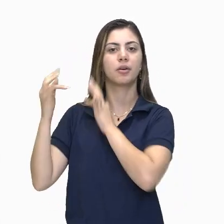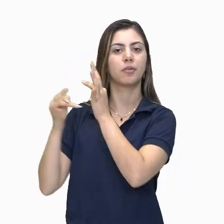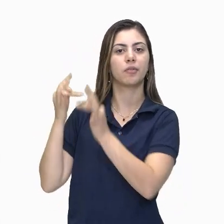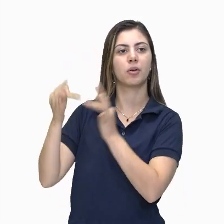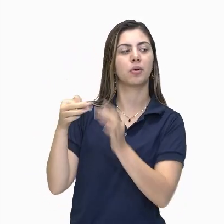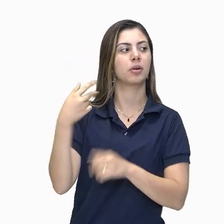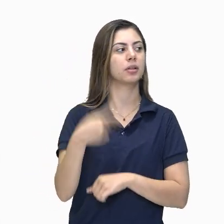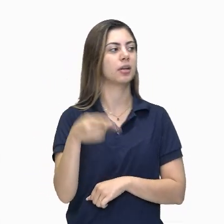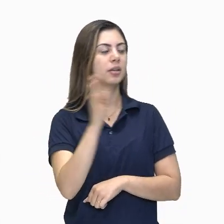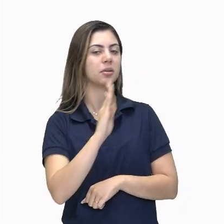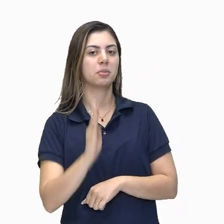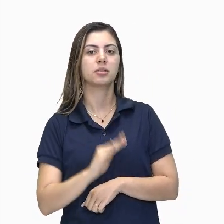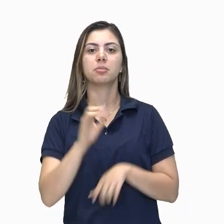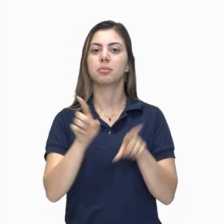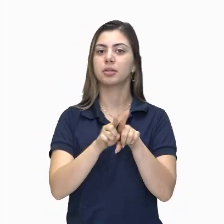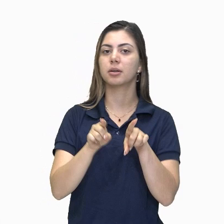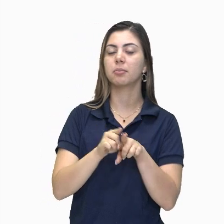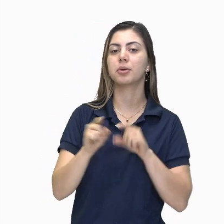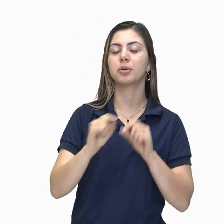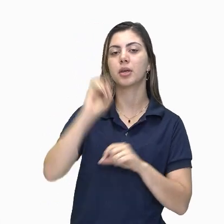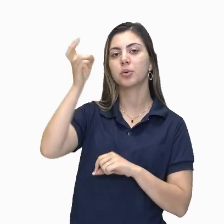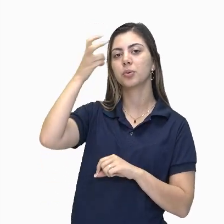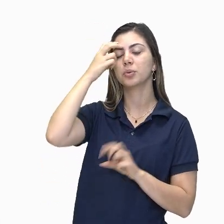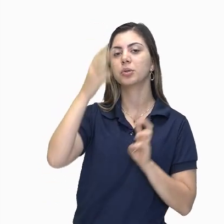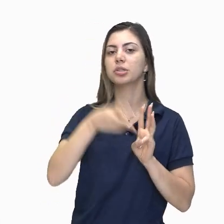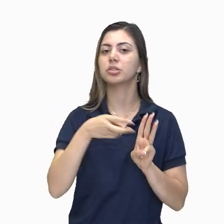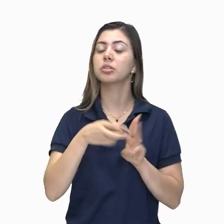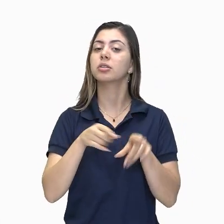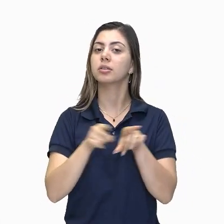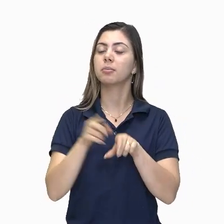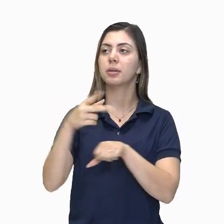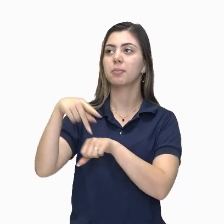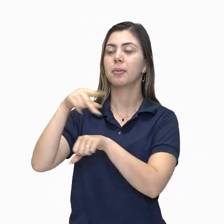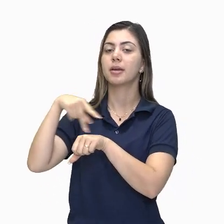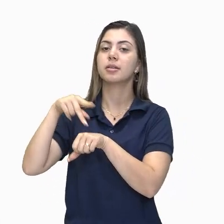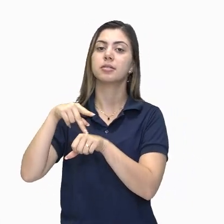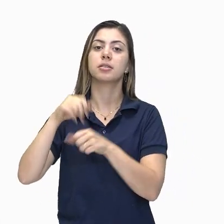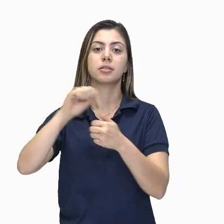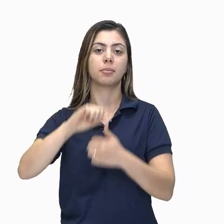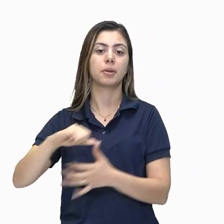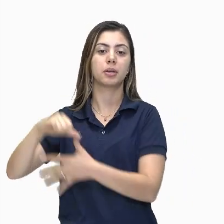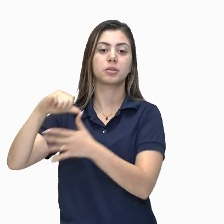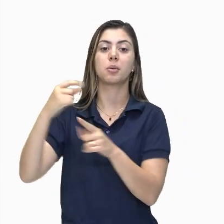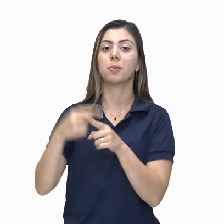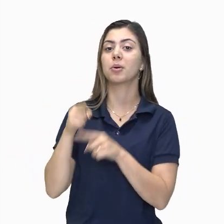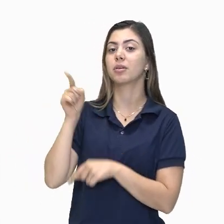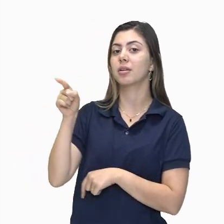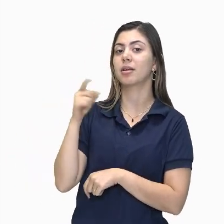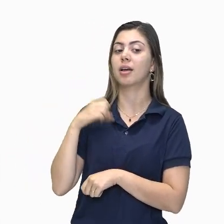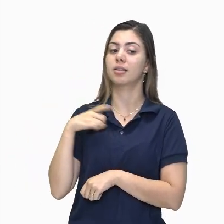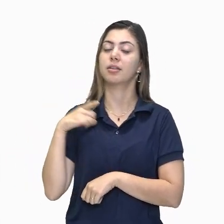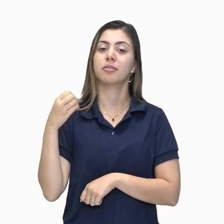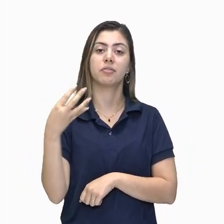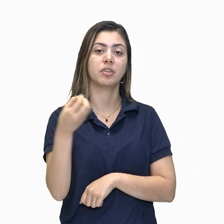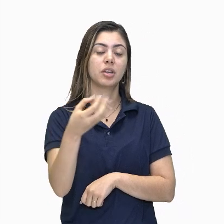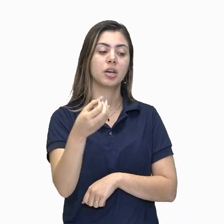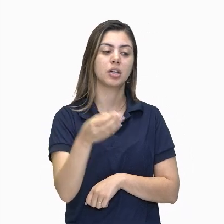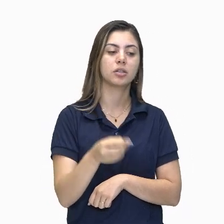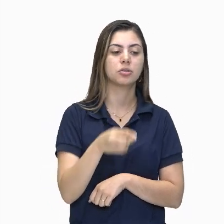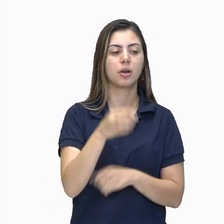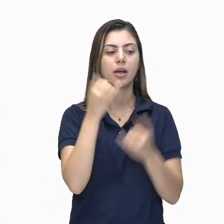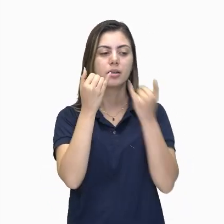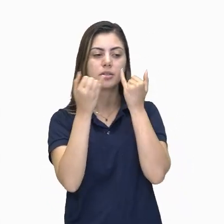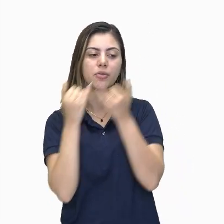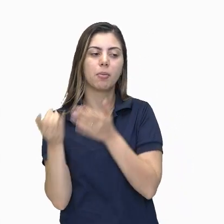pega muitas lendas indígenas de outros países da América do Sul, até porque ele viajou a esses países da América do Sul, colheu